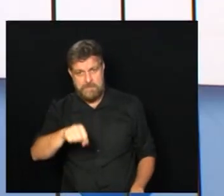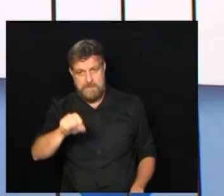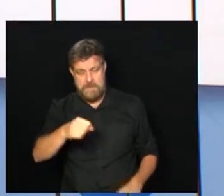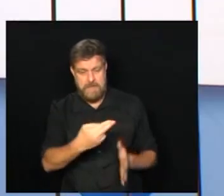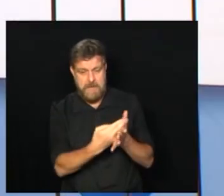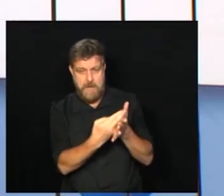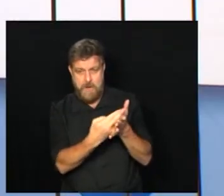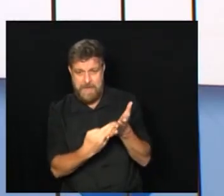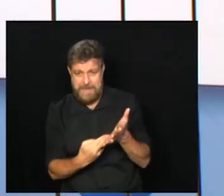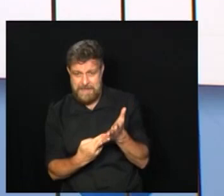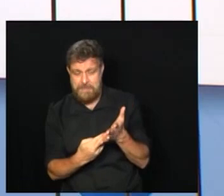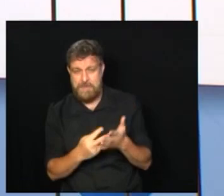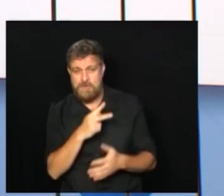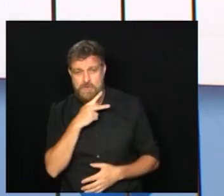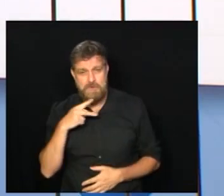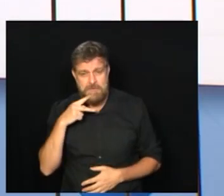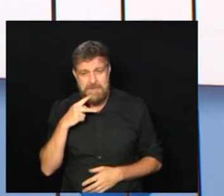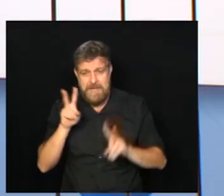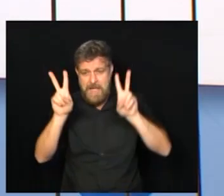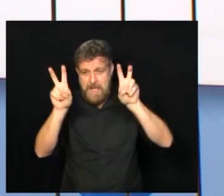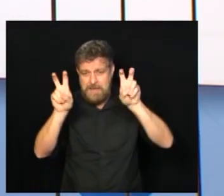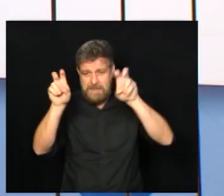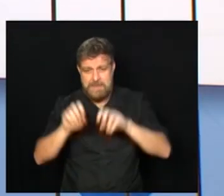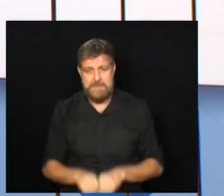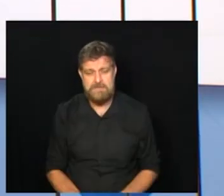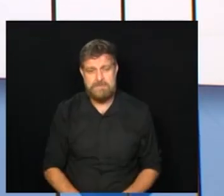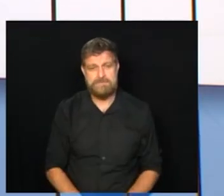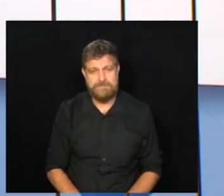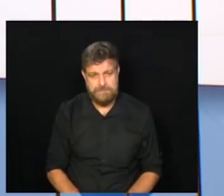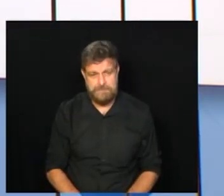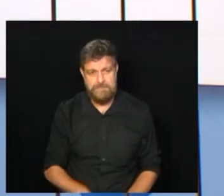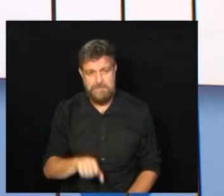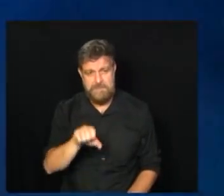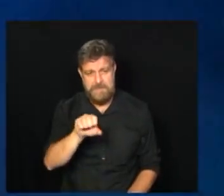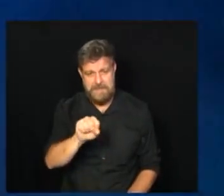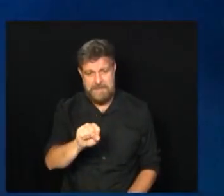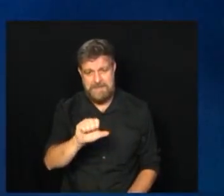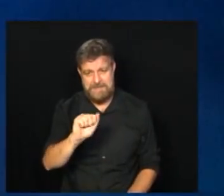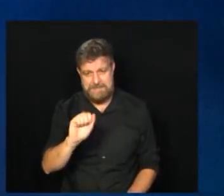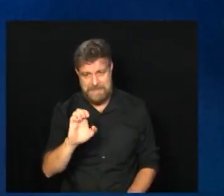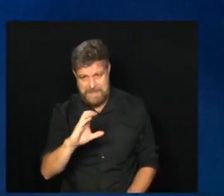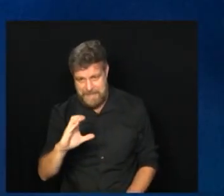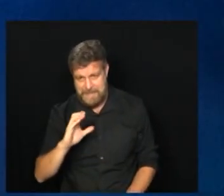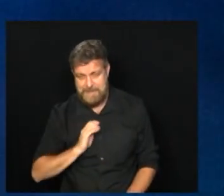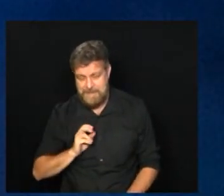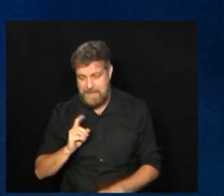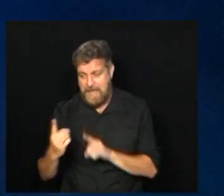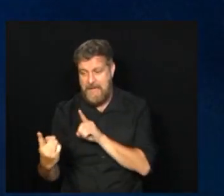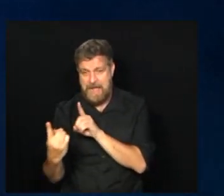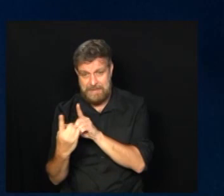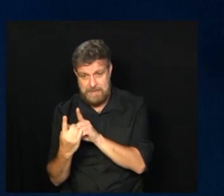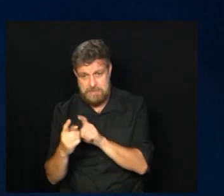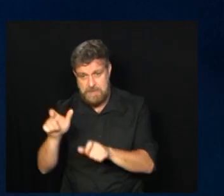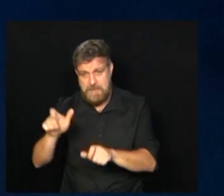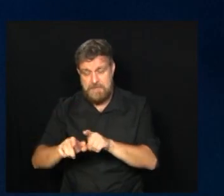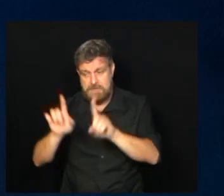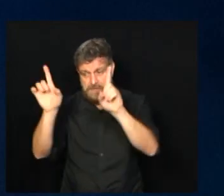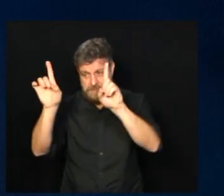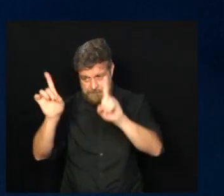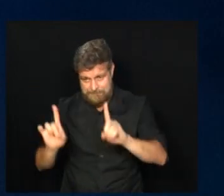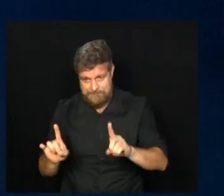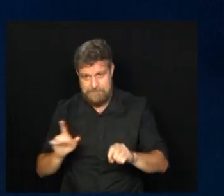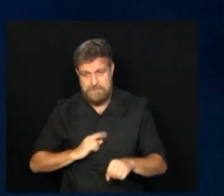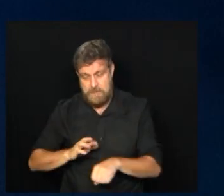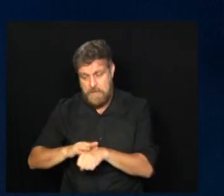parlamentar dizem respeito ao SAEC, o Serviço de Atendimento a Pacientes Especiais e Crônicos de Campinas.